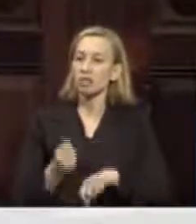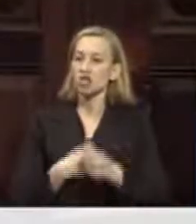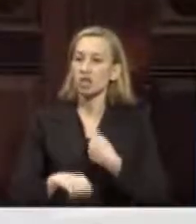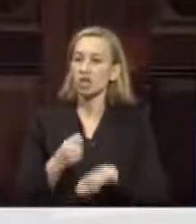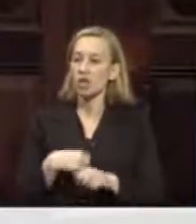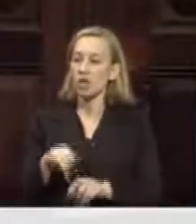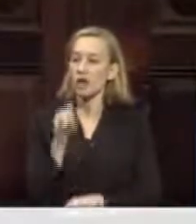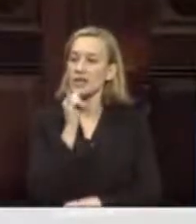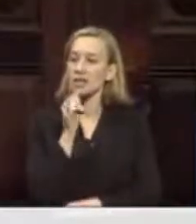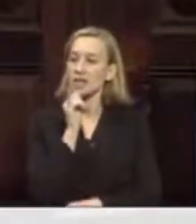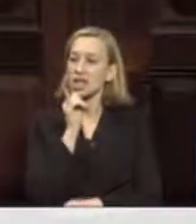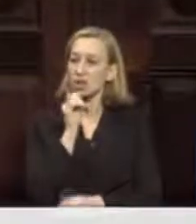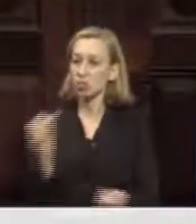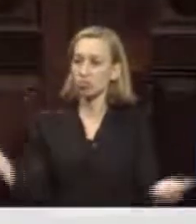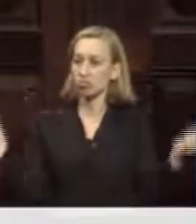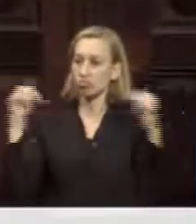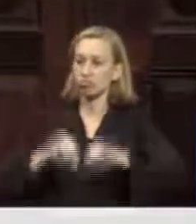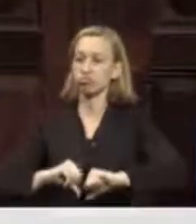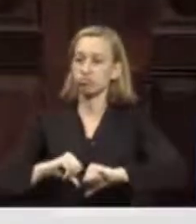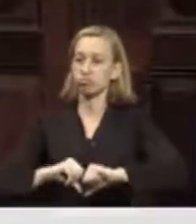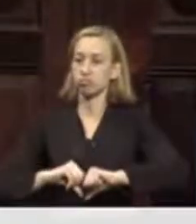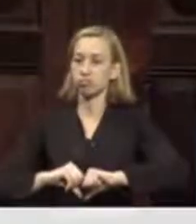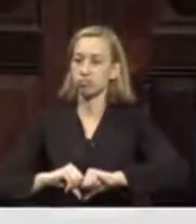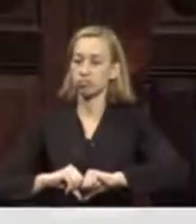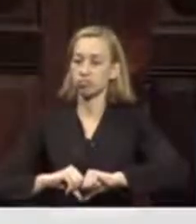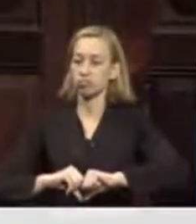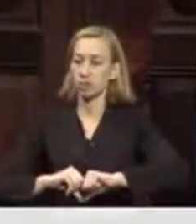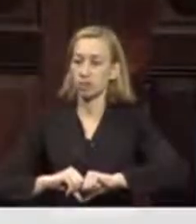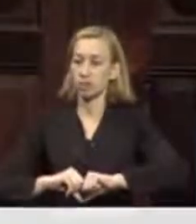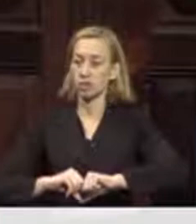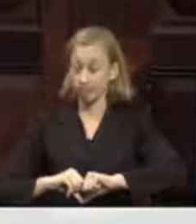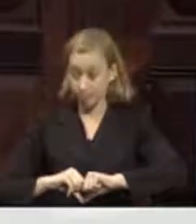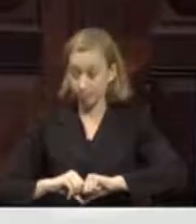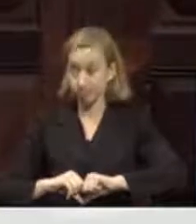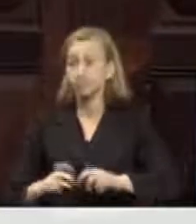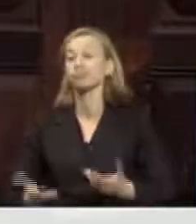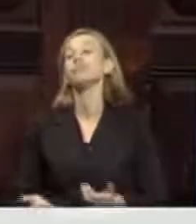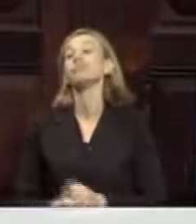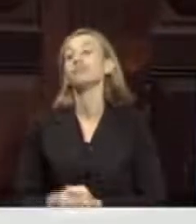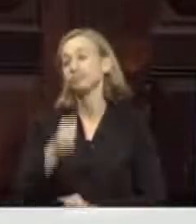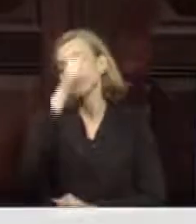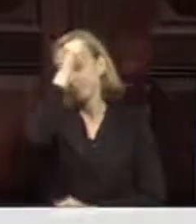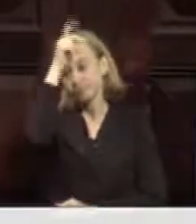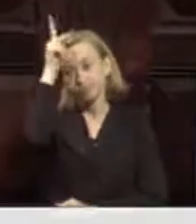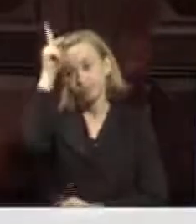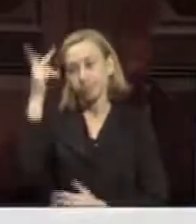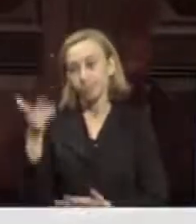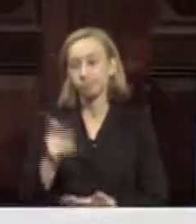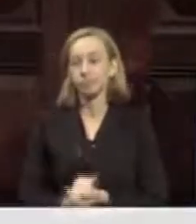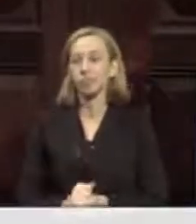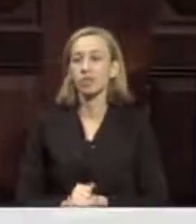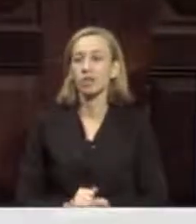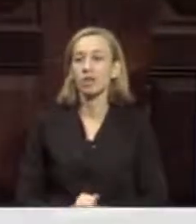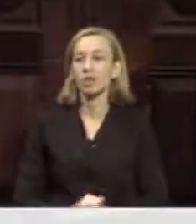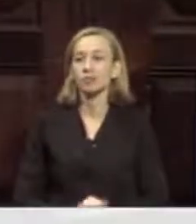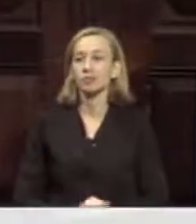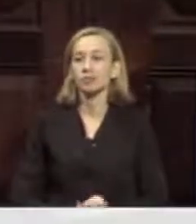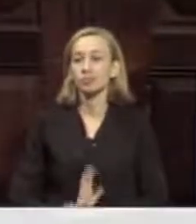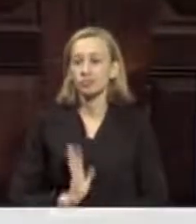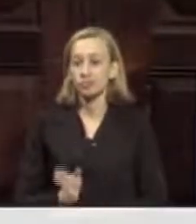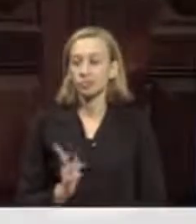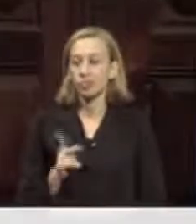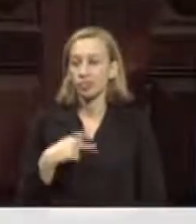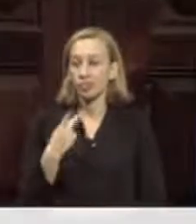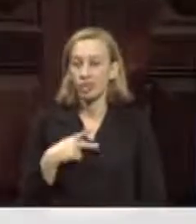exemplo de caos de uma administração pública. Então fica aqui realmente